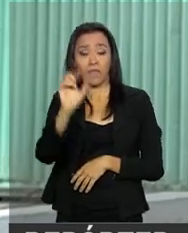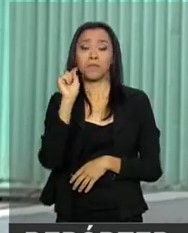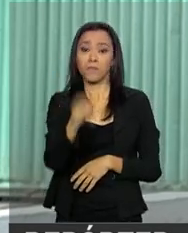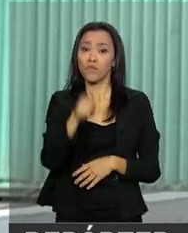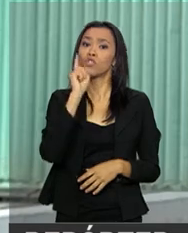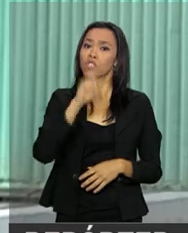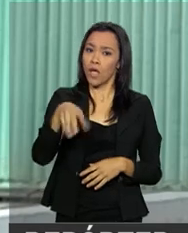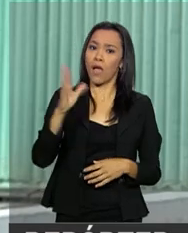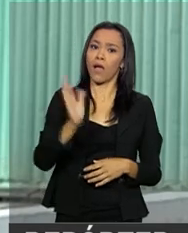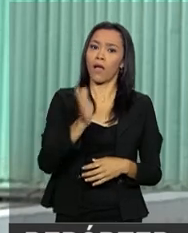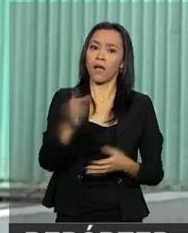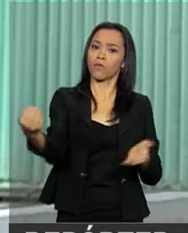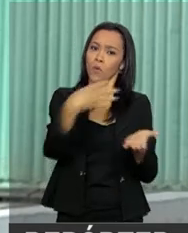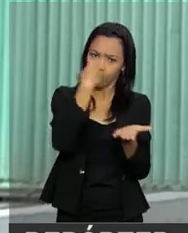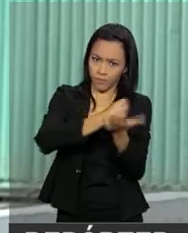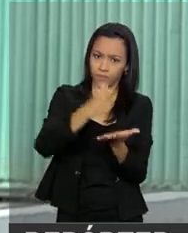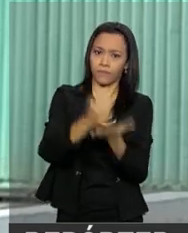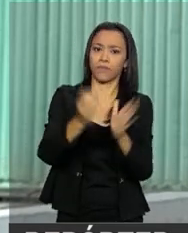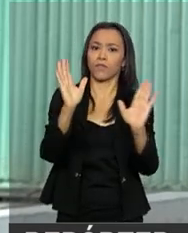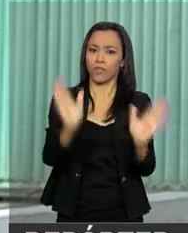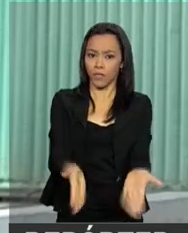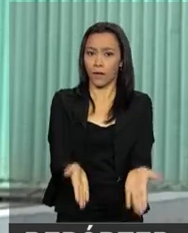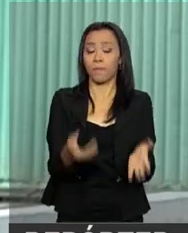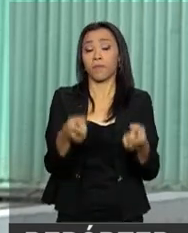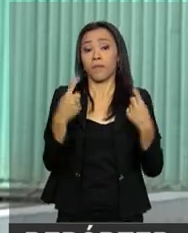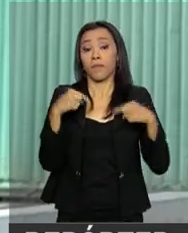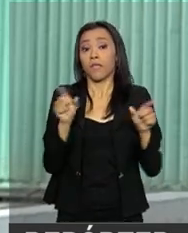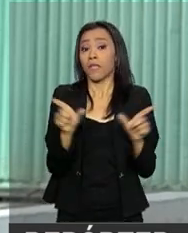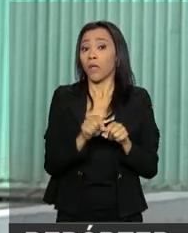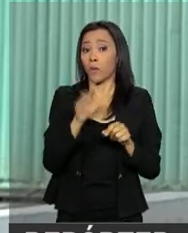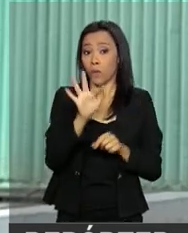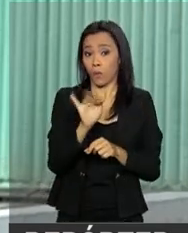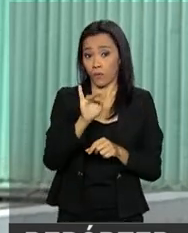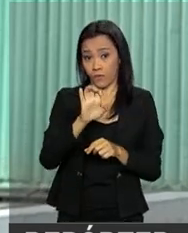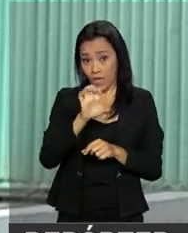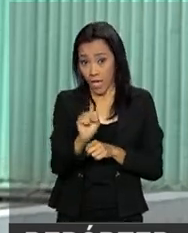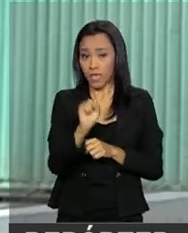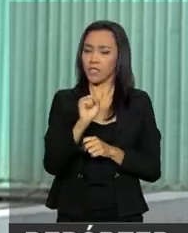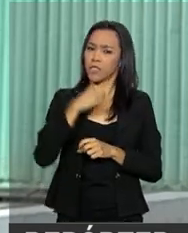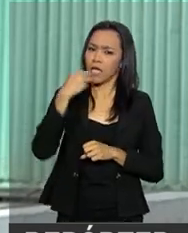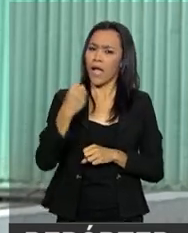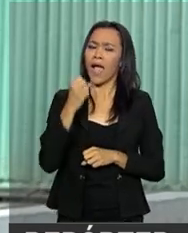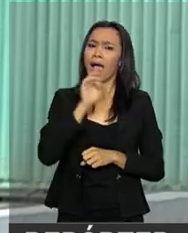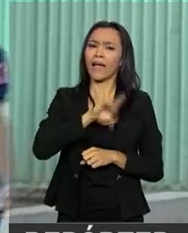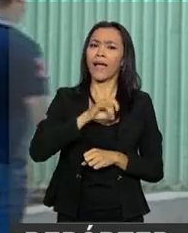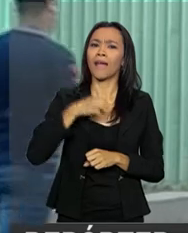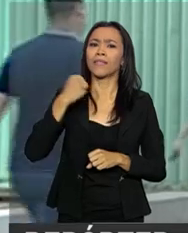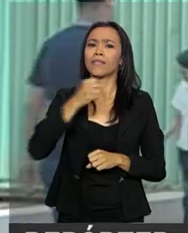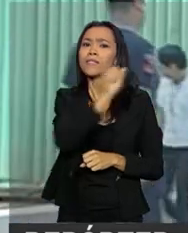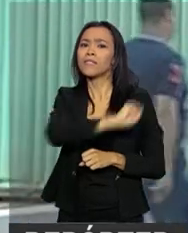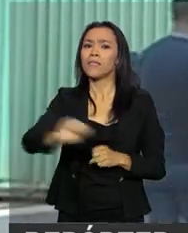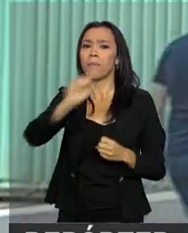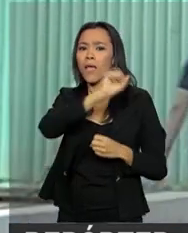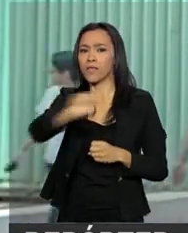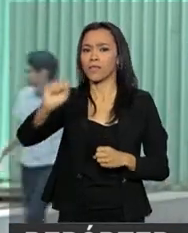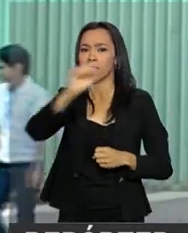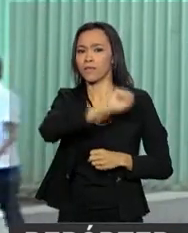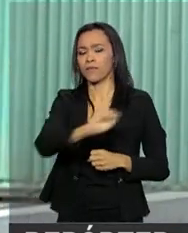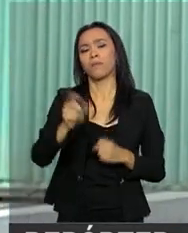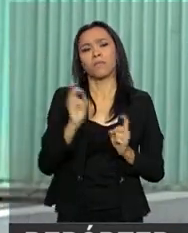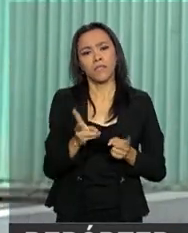renovado os contratos com o fundo. O FIES deve ser renovado a cada semestre. Os pedidos de aditamento são